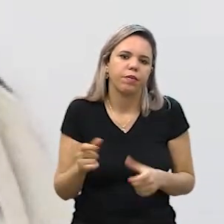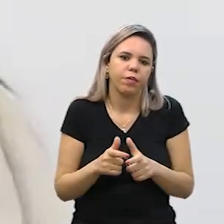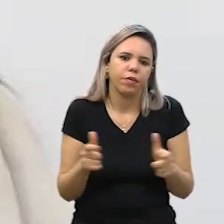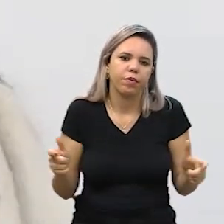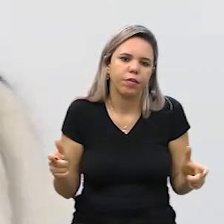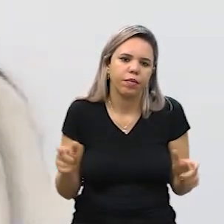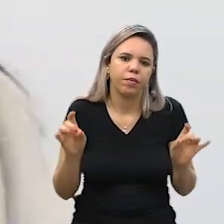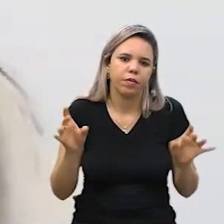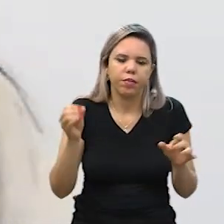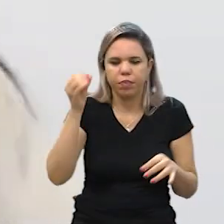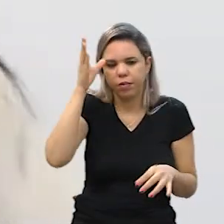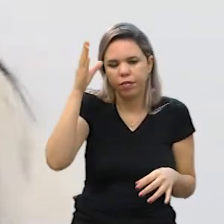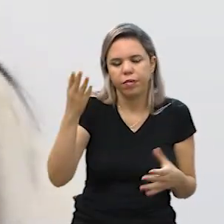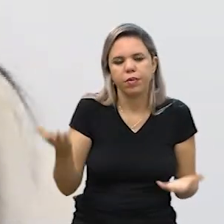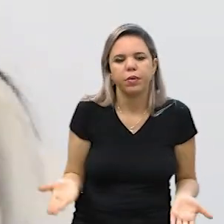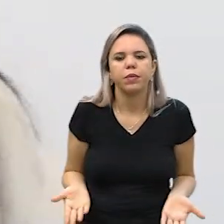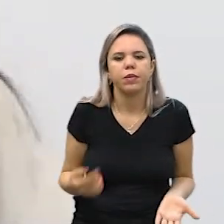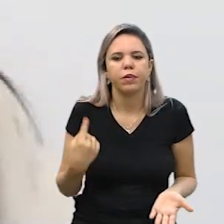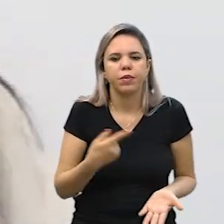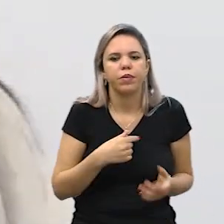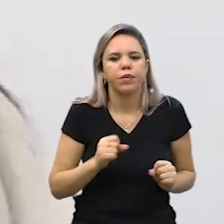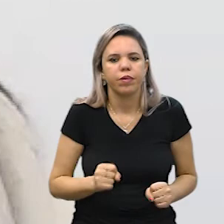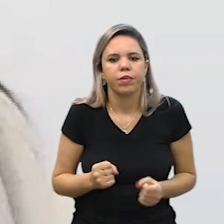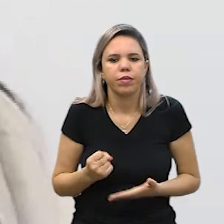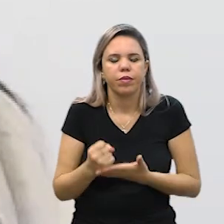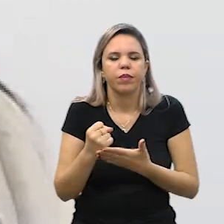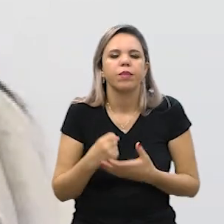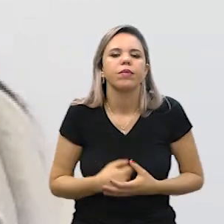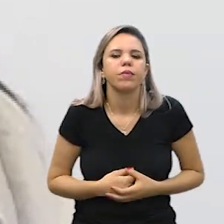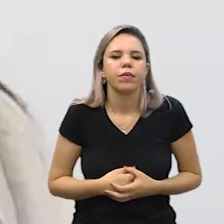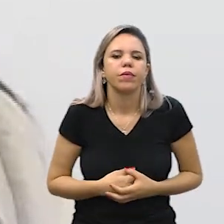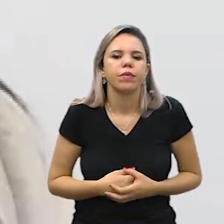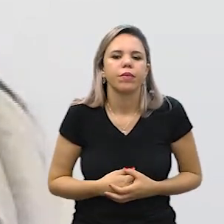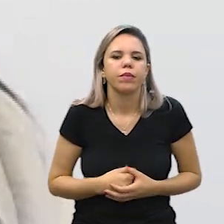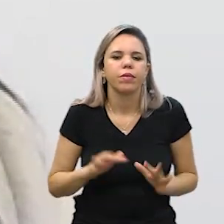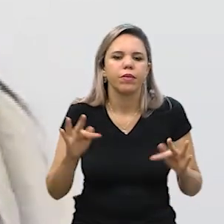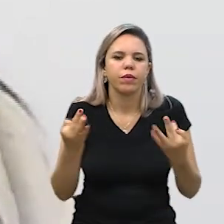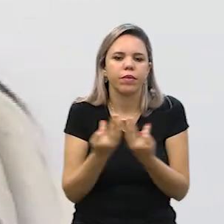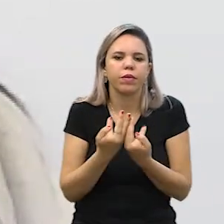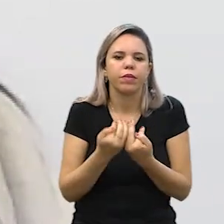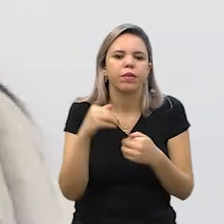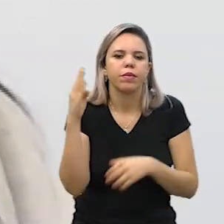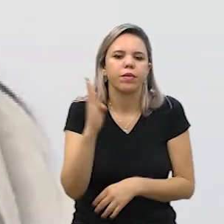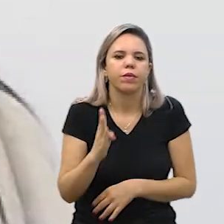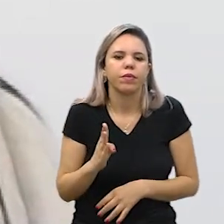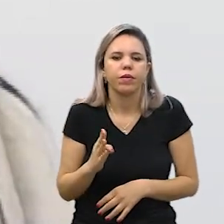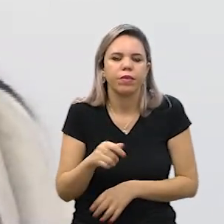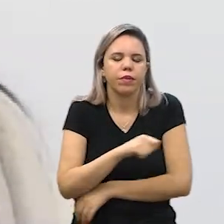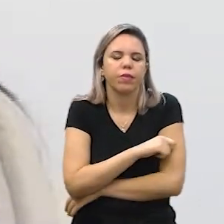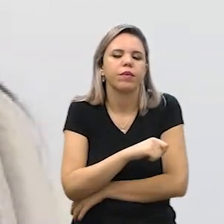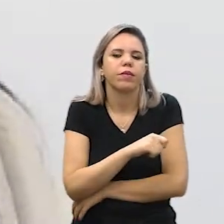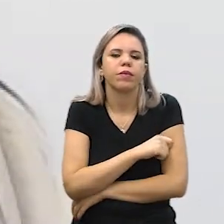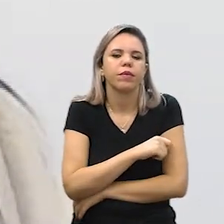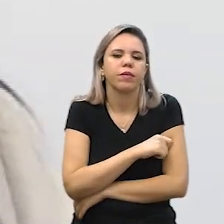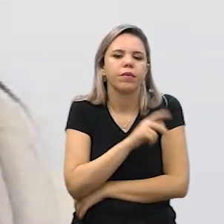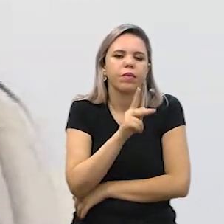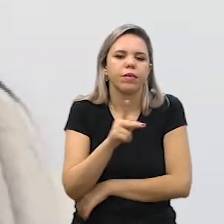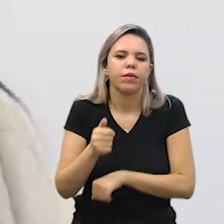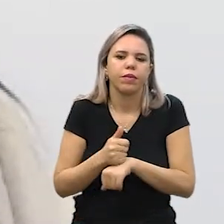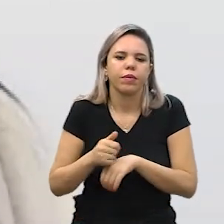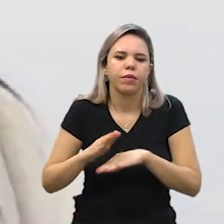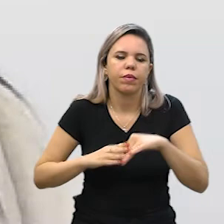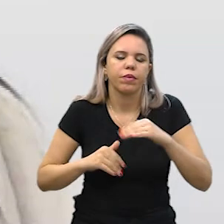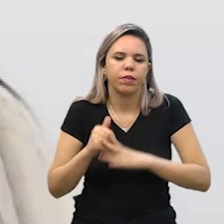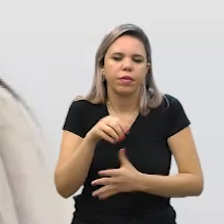aí, tão rico, para que a gente possa auxiliar aí todas as famílias brasileiras, e todos os alunos, e todos os profissionais